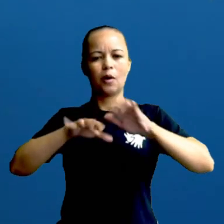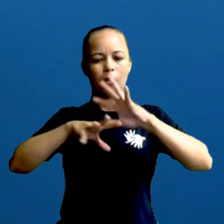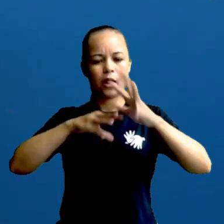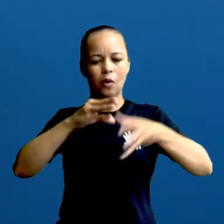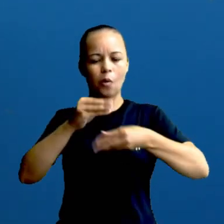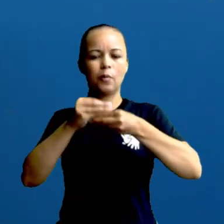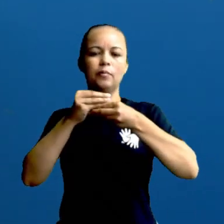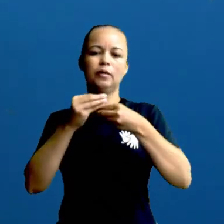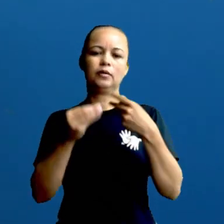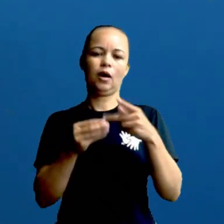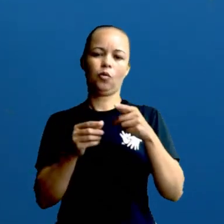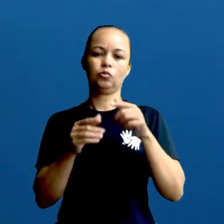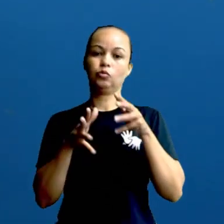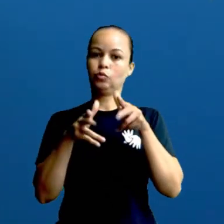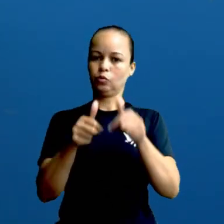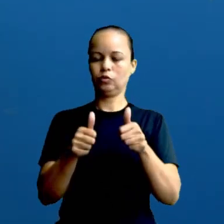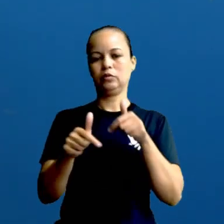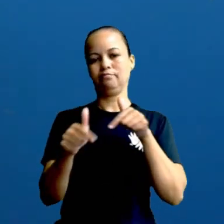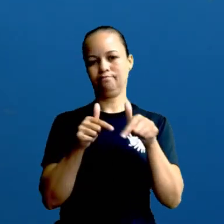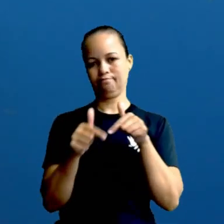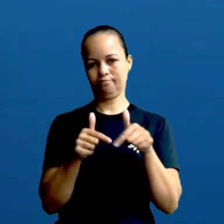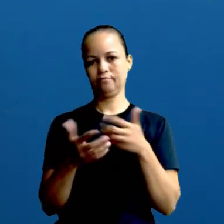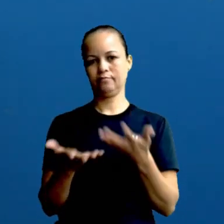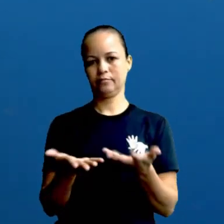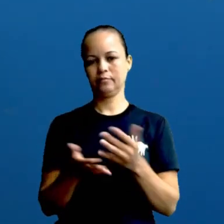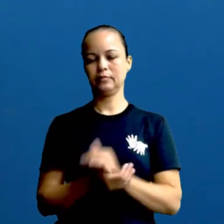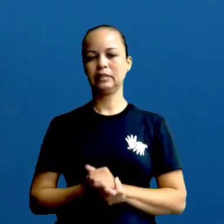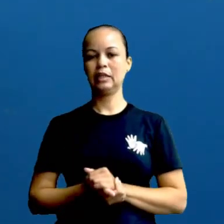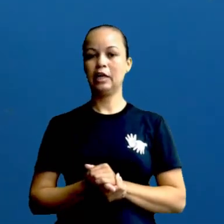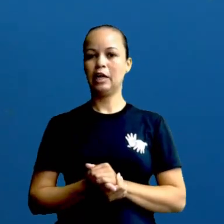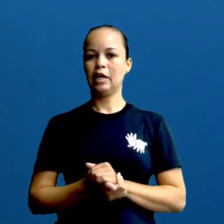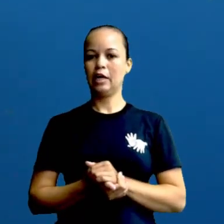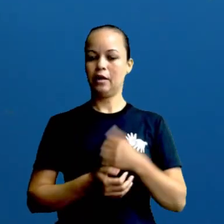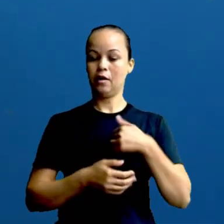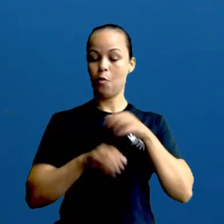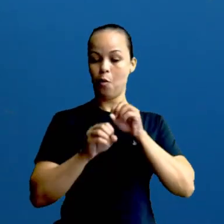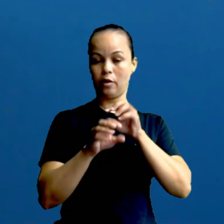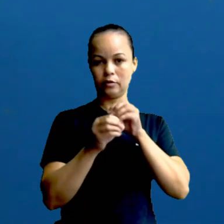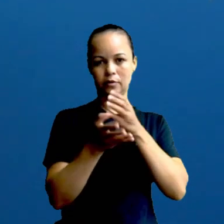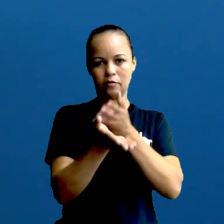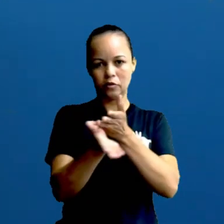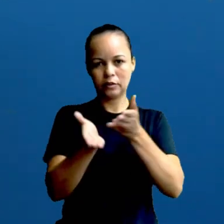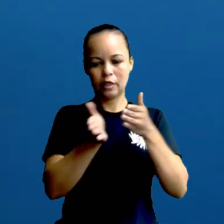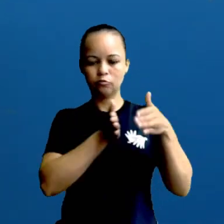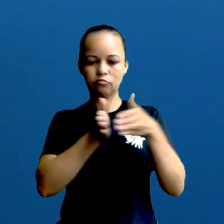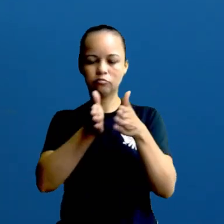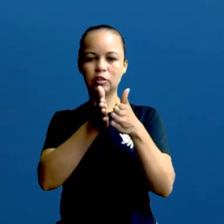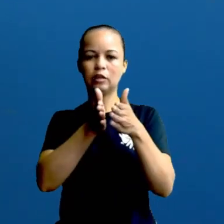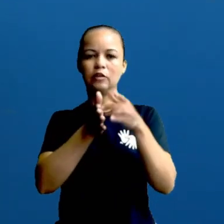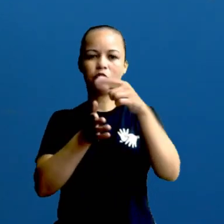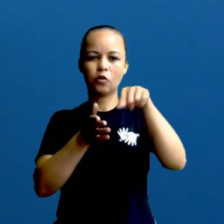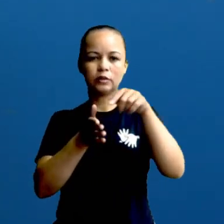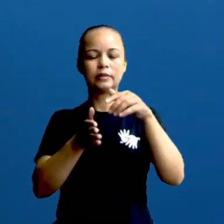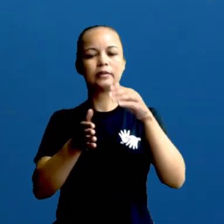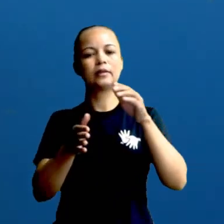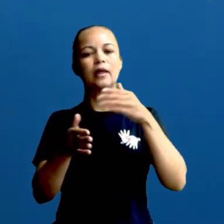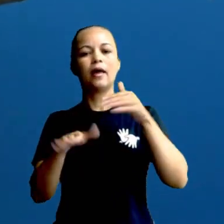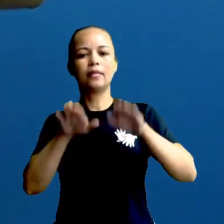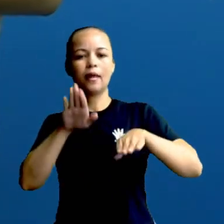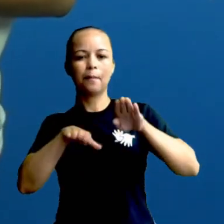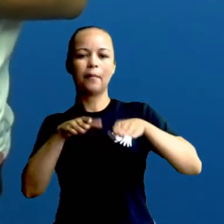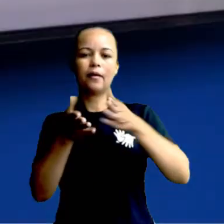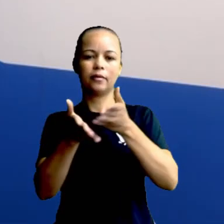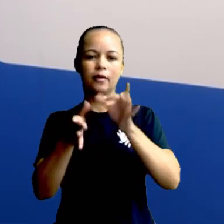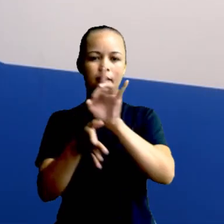complementar aquele que foi trabalhado eu ensinei alguns caminhos agora a caminhada vai depender de cada um de vocês Tá certo